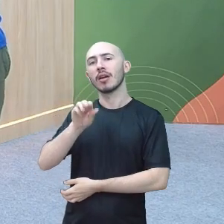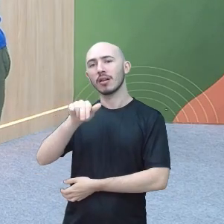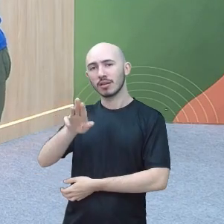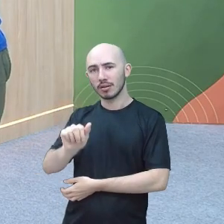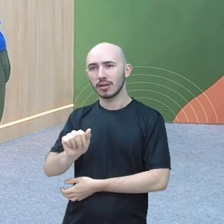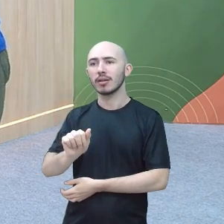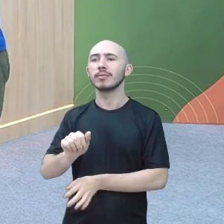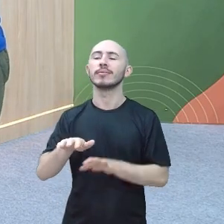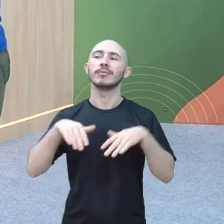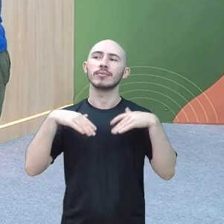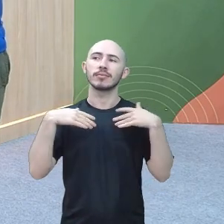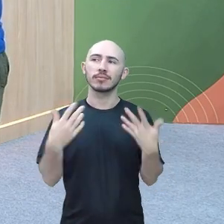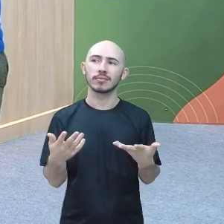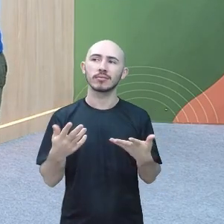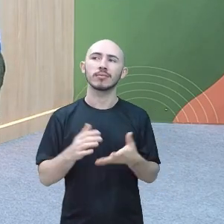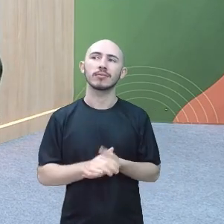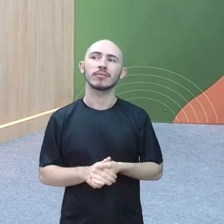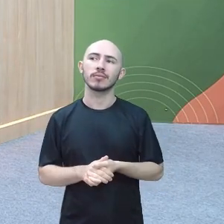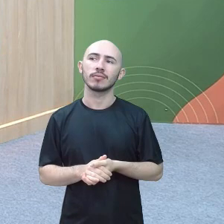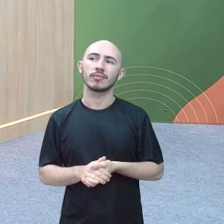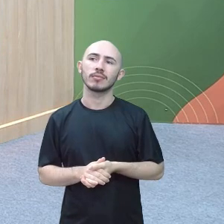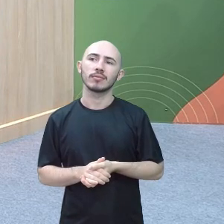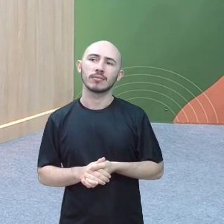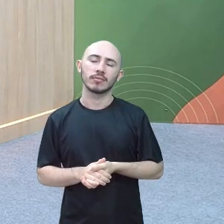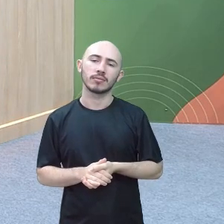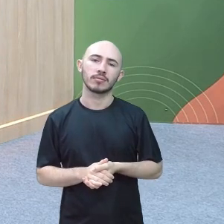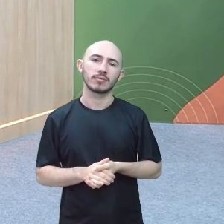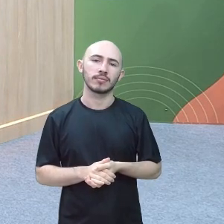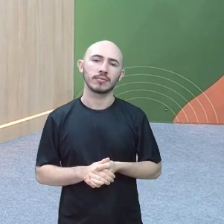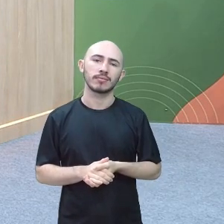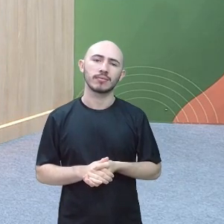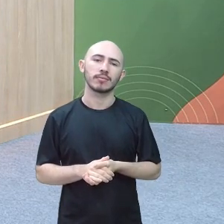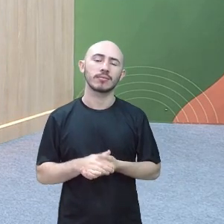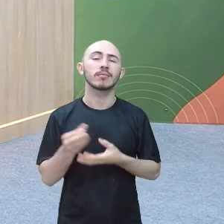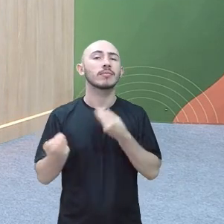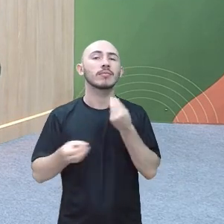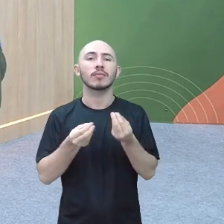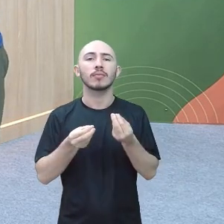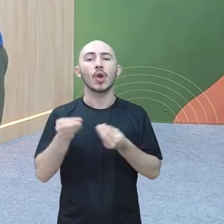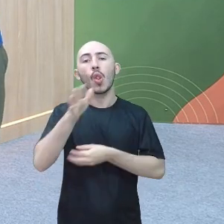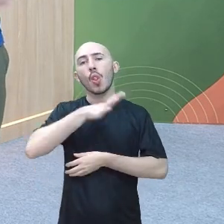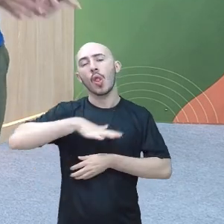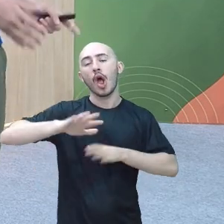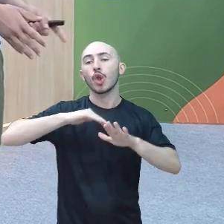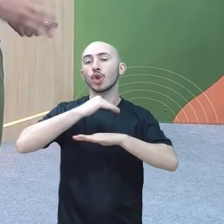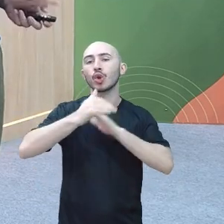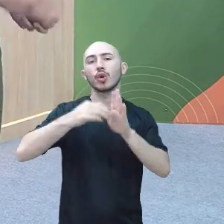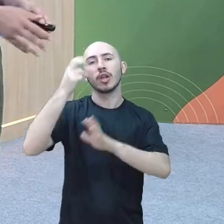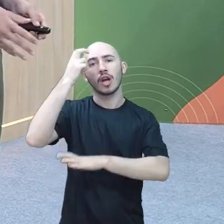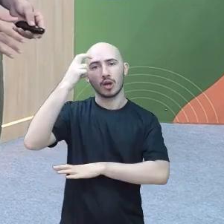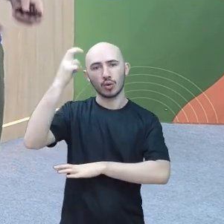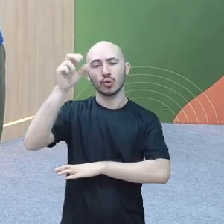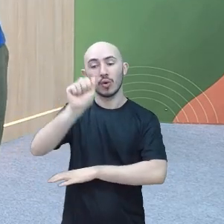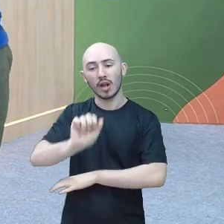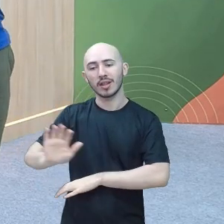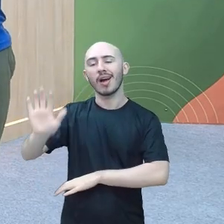como eu falei, isso aí serve para toda a cultura asiática, beleza? Não só a